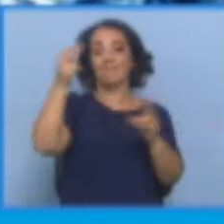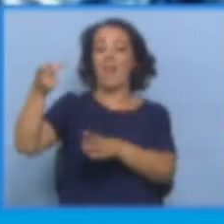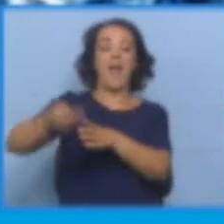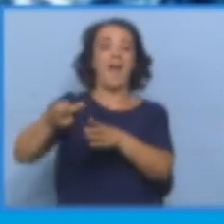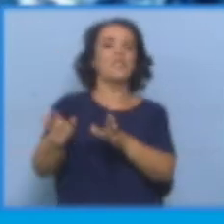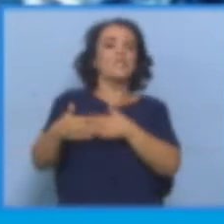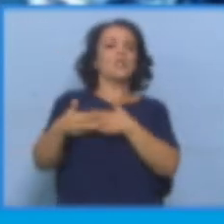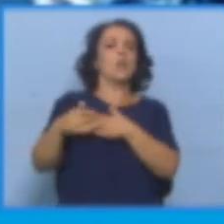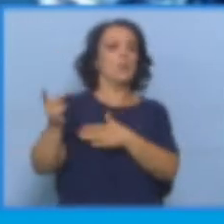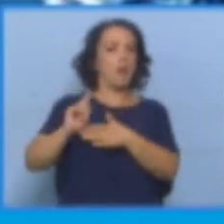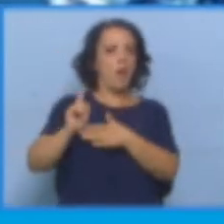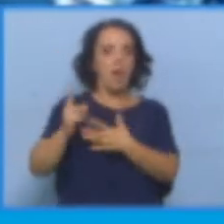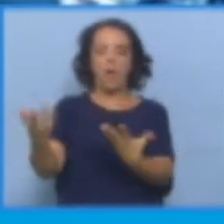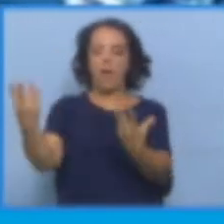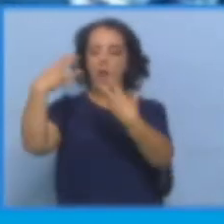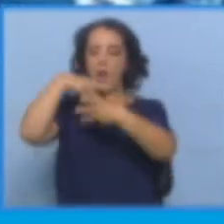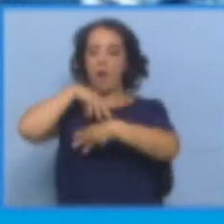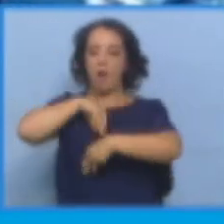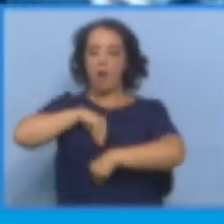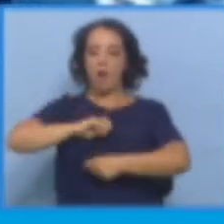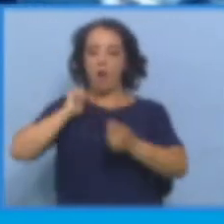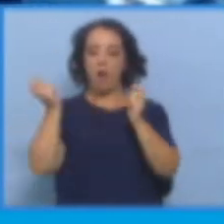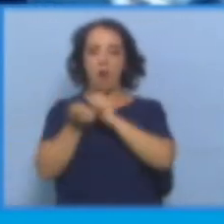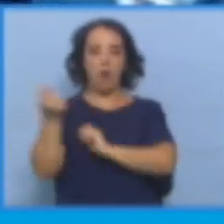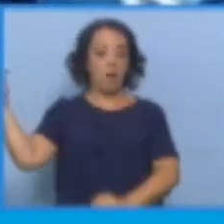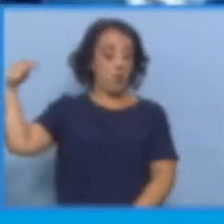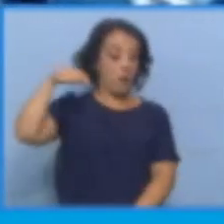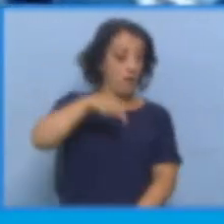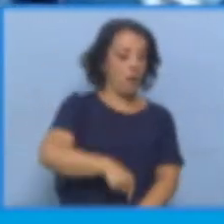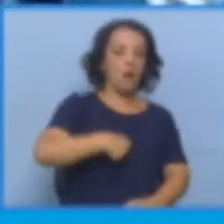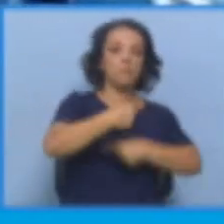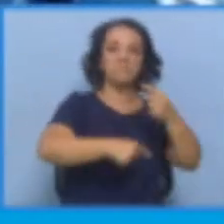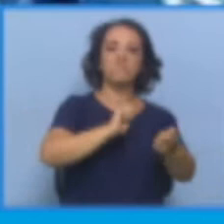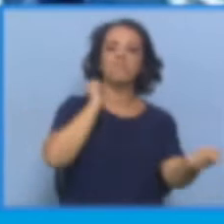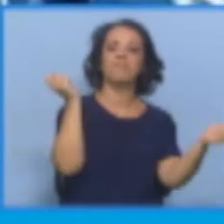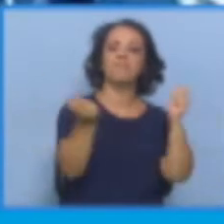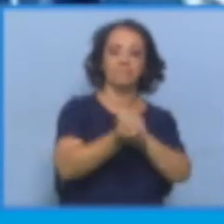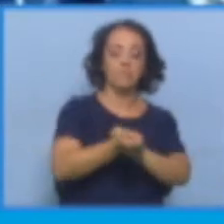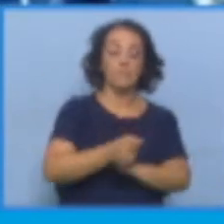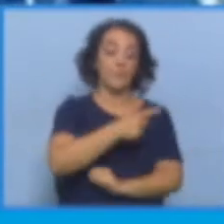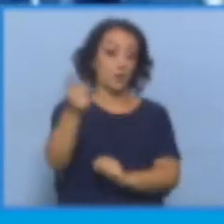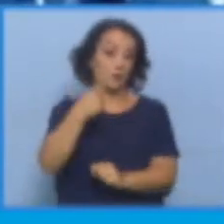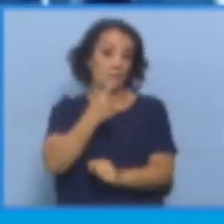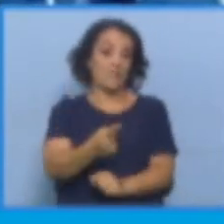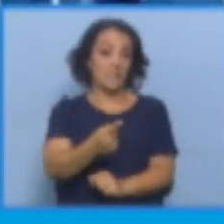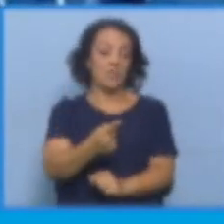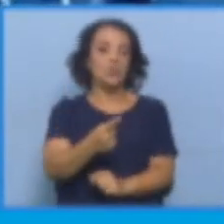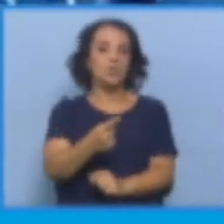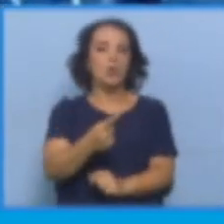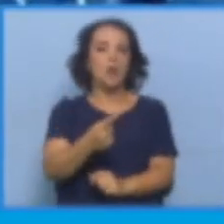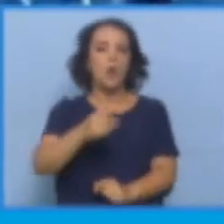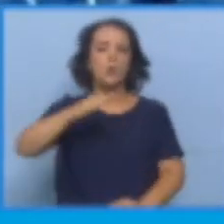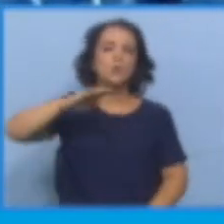regressem e sejam agentes transformadores da missão. Porque a maior missão, como eles próprios nos dizem, é o regresso. É